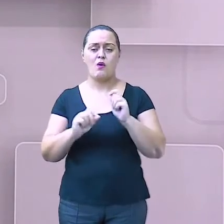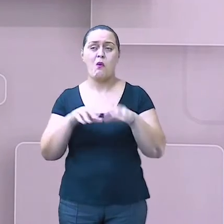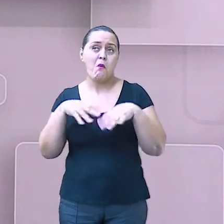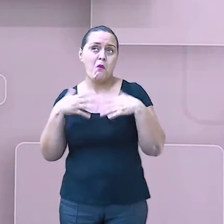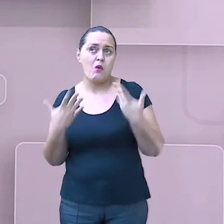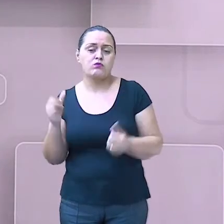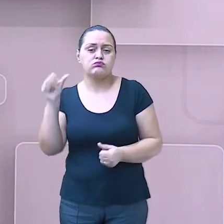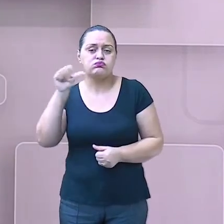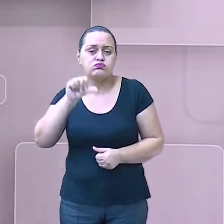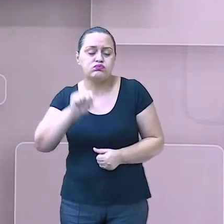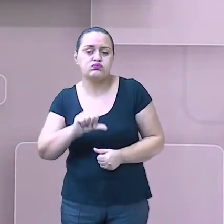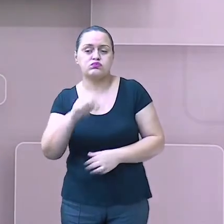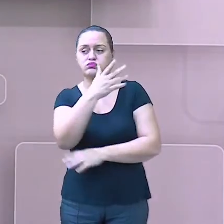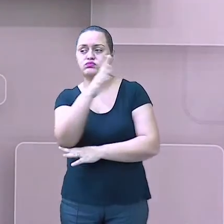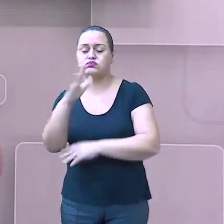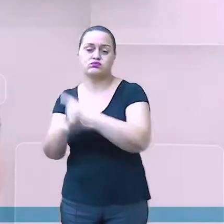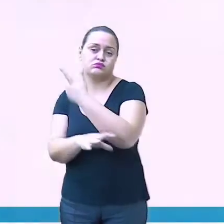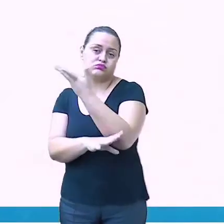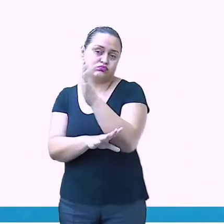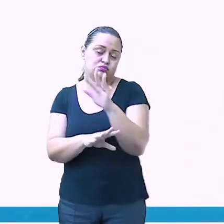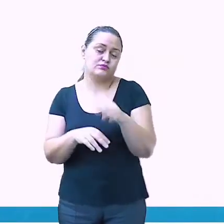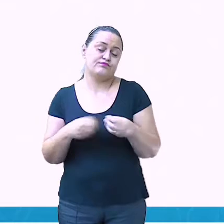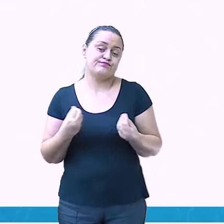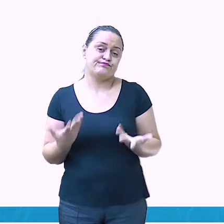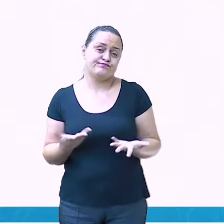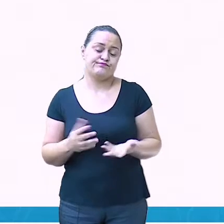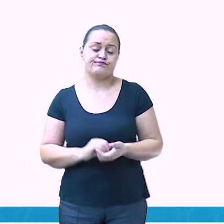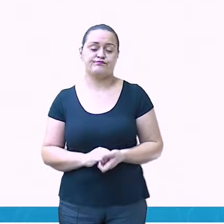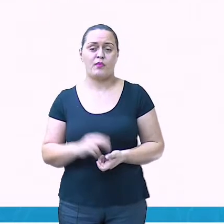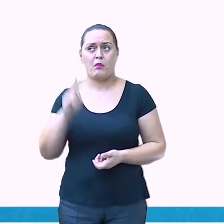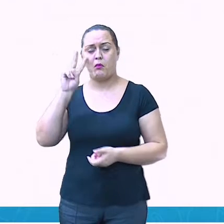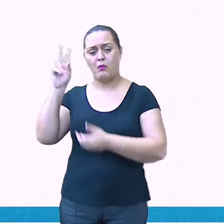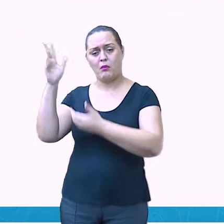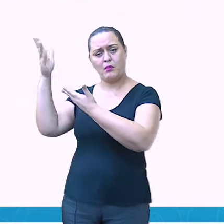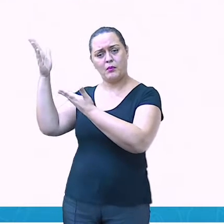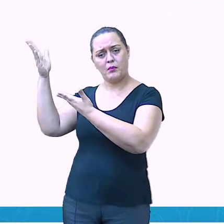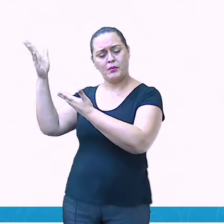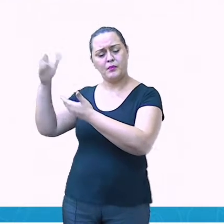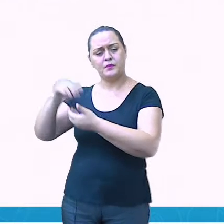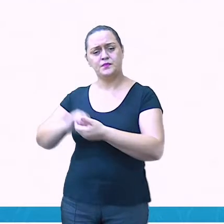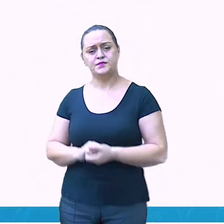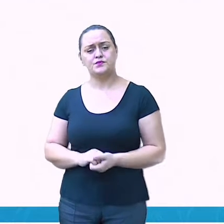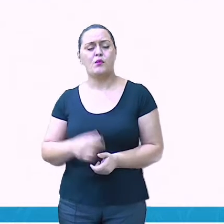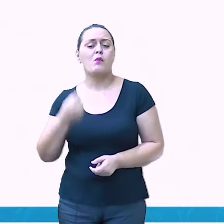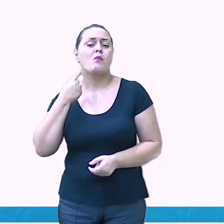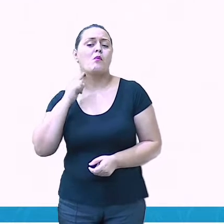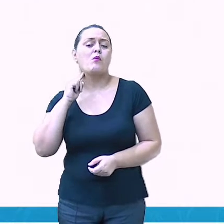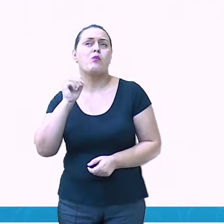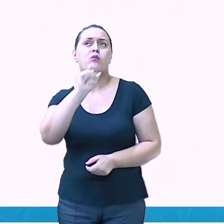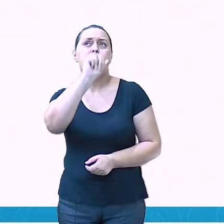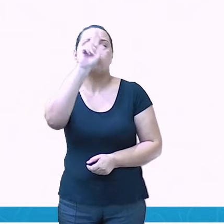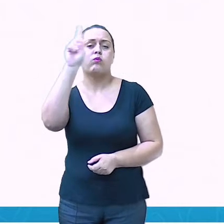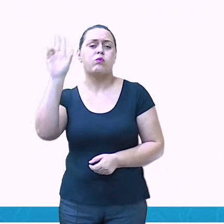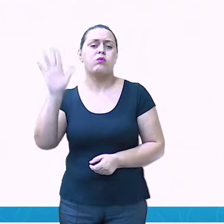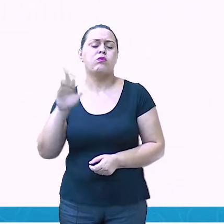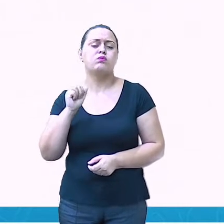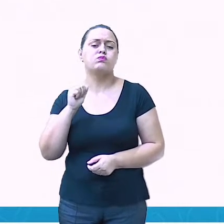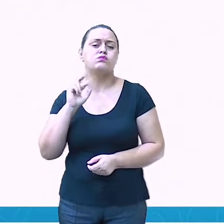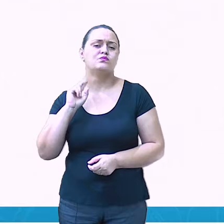Bom, poluição. Muita gente acha que a poluição é simplesmente as coisas que são